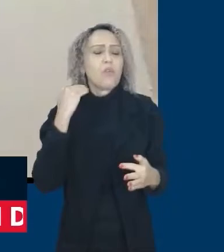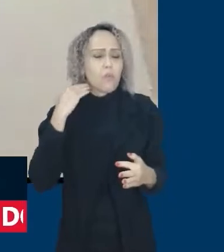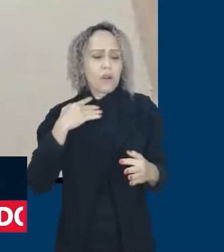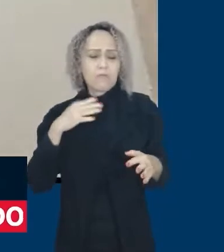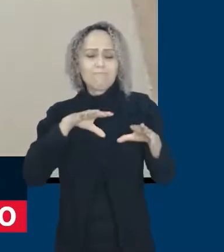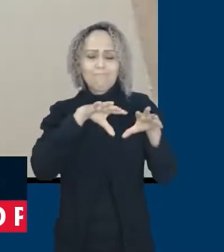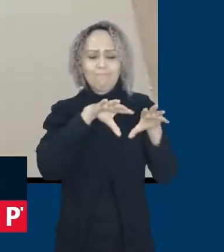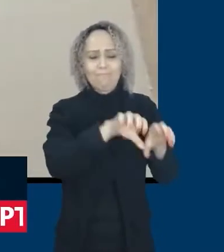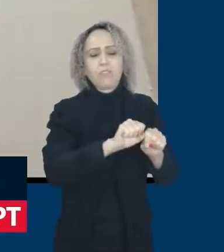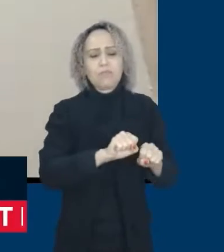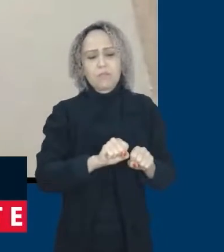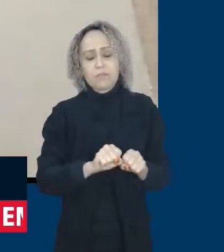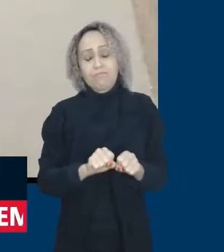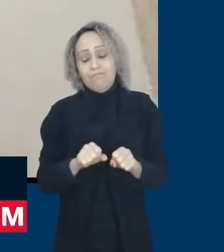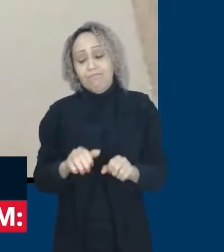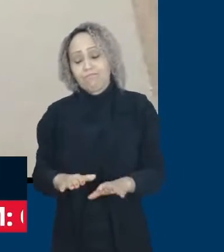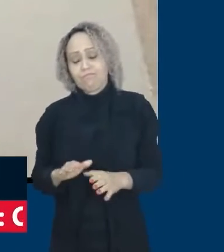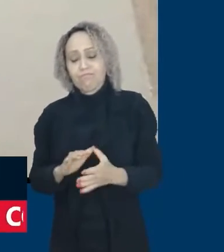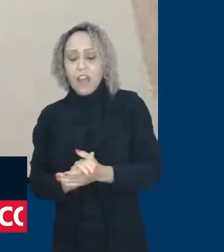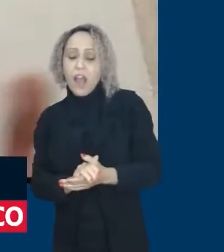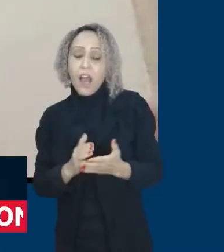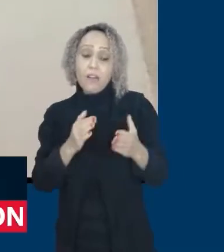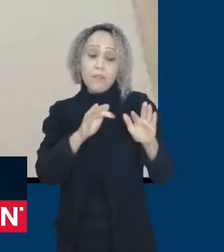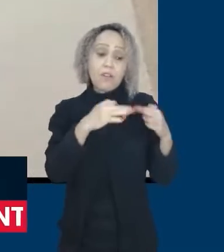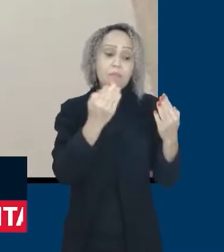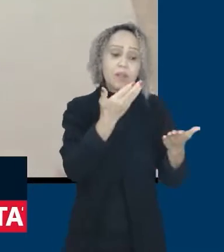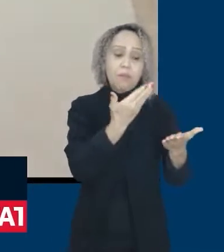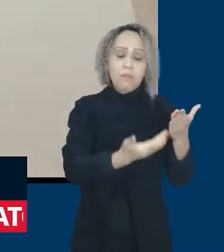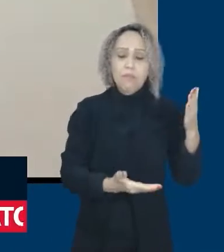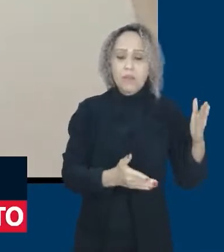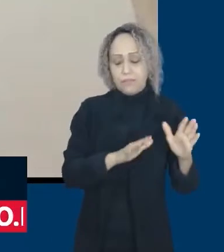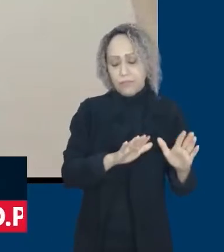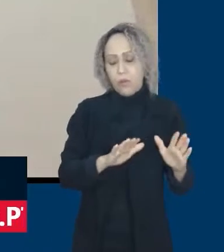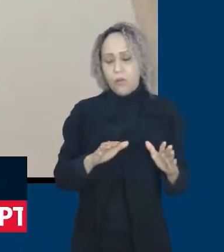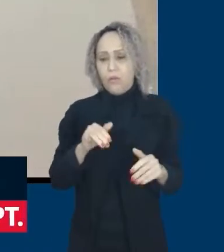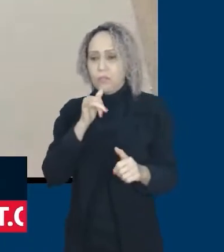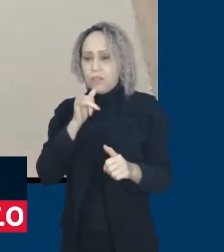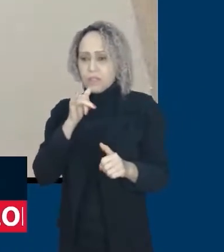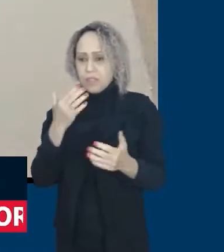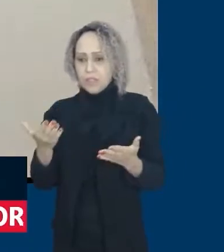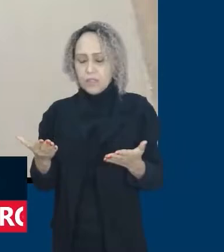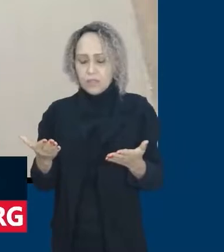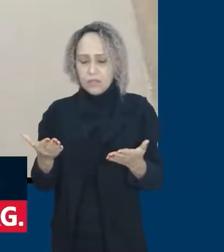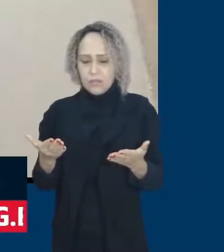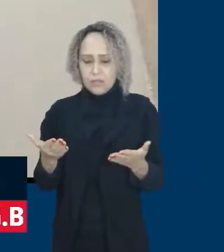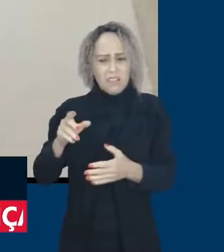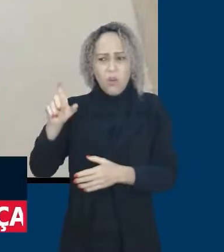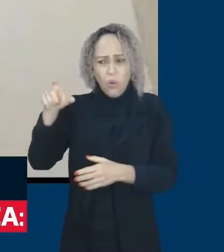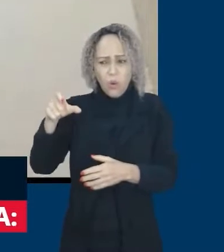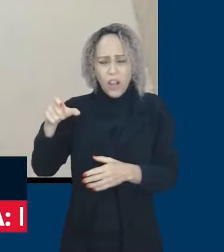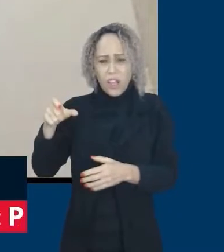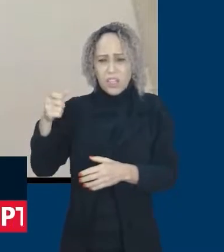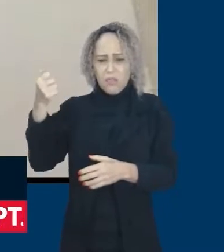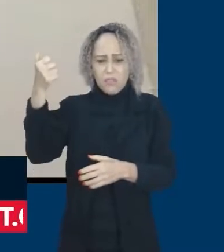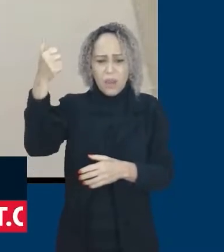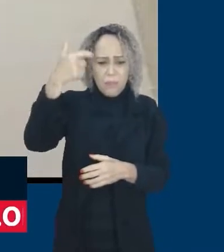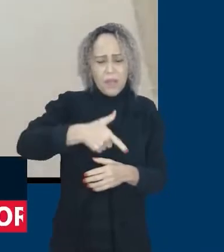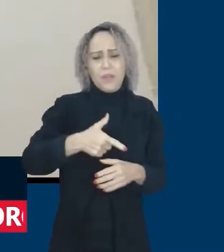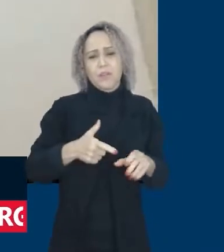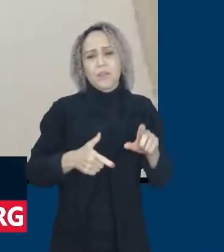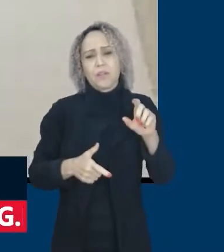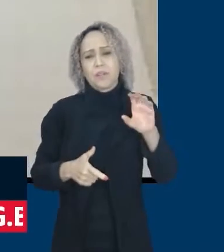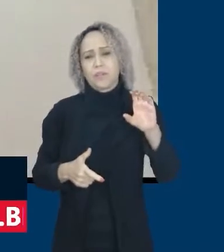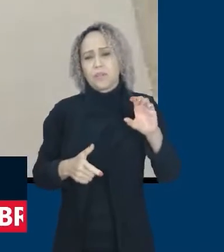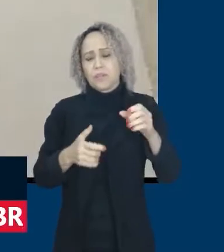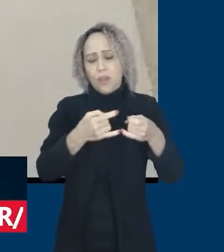juros, colocam em risco as poucas coisas que têm. Primeiro é o crédito e agora é a sua própria moradia. Então essas famílias,